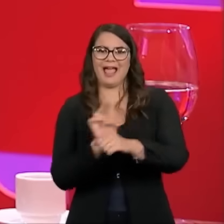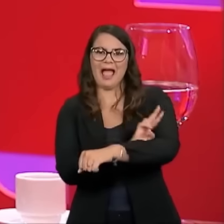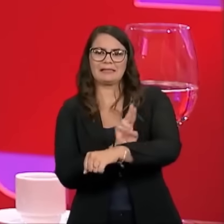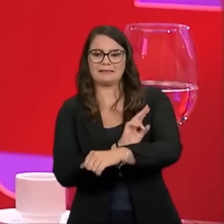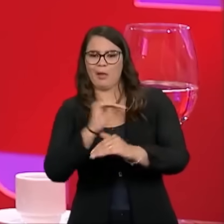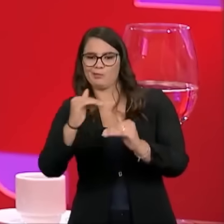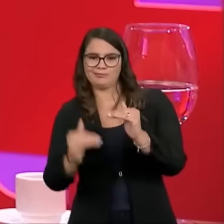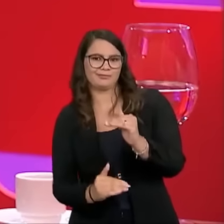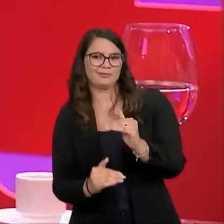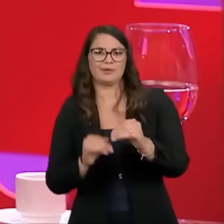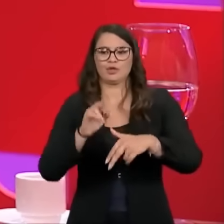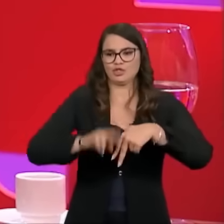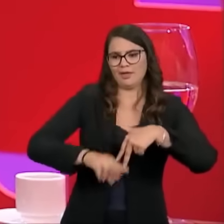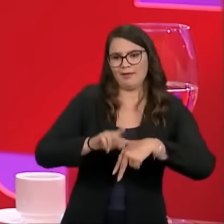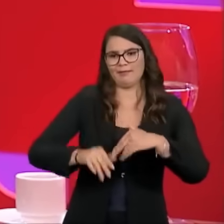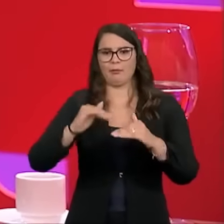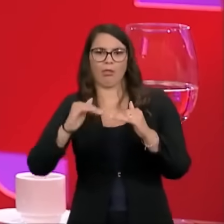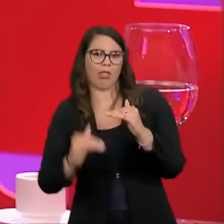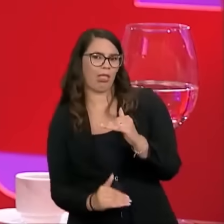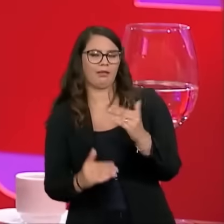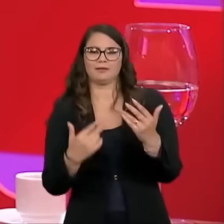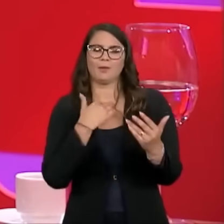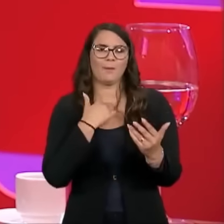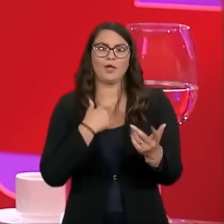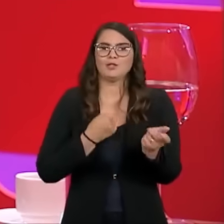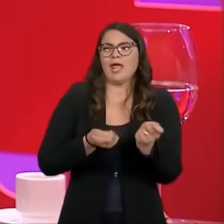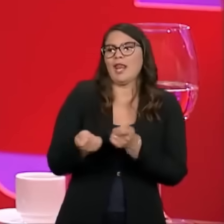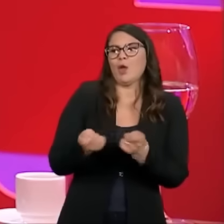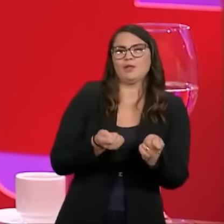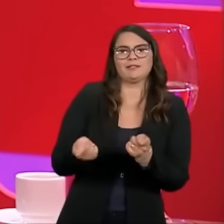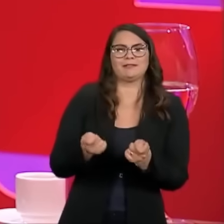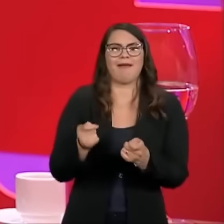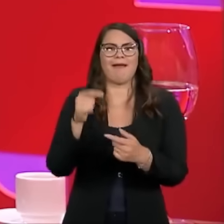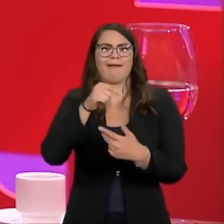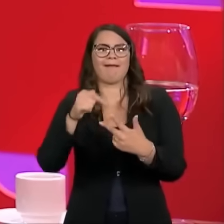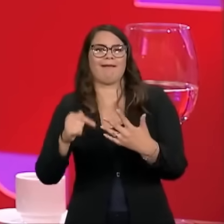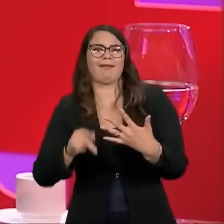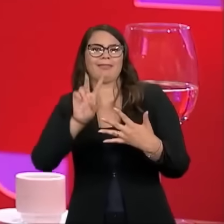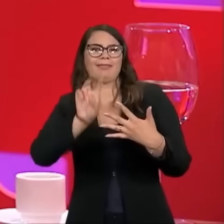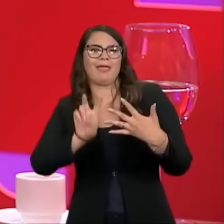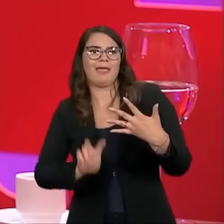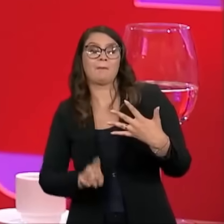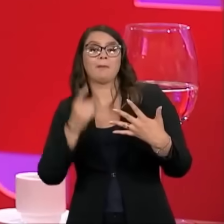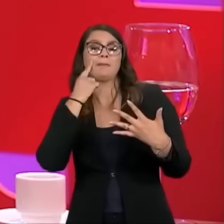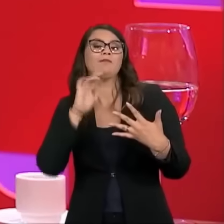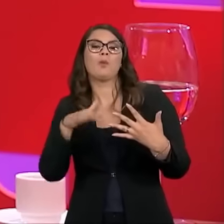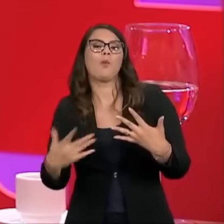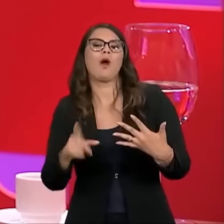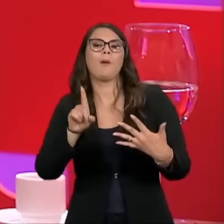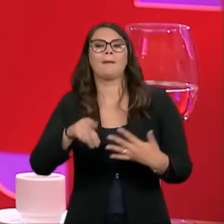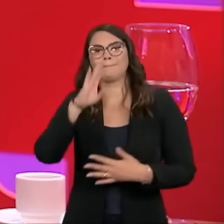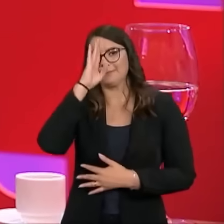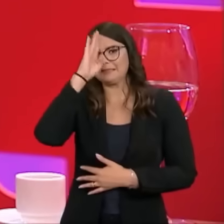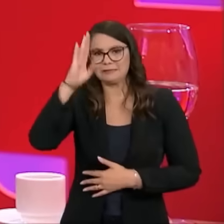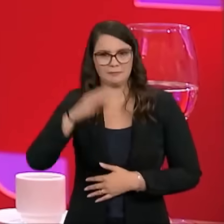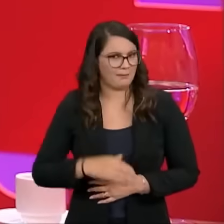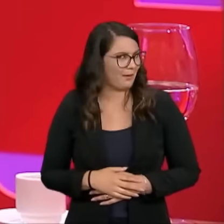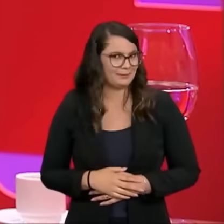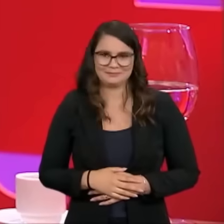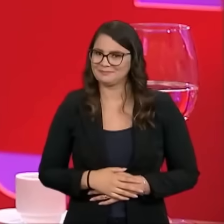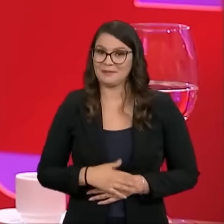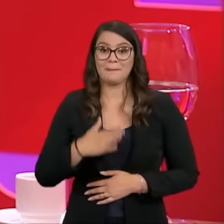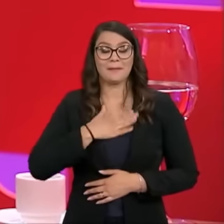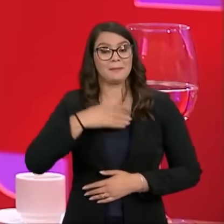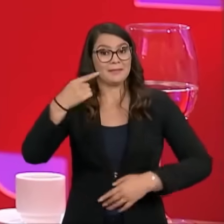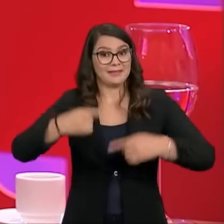secundariza questão de gênero eu não posso querer negociar estas questões para elencar Qual é uma questão prioritária esse para mim